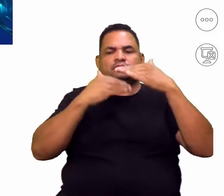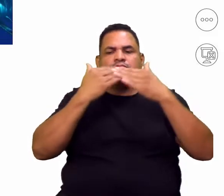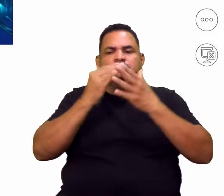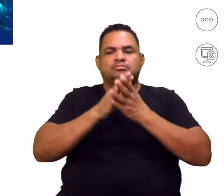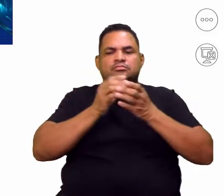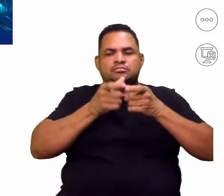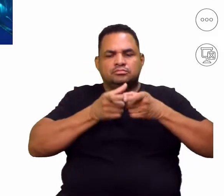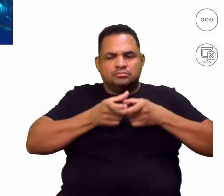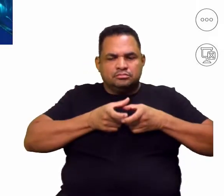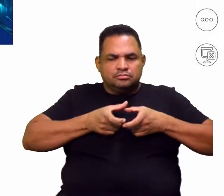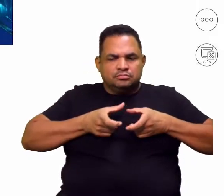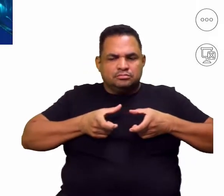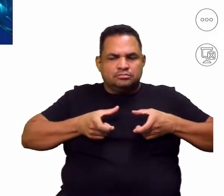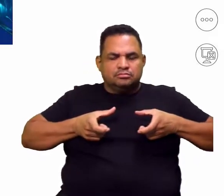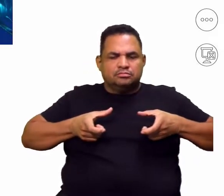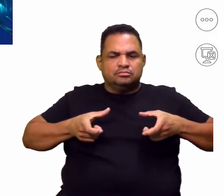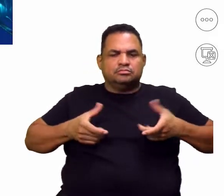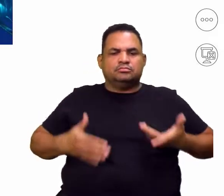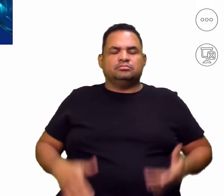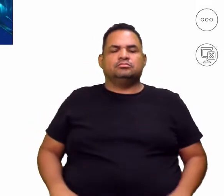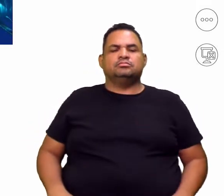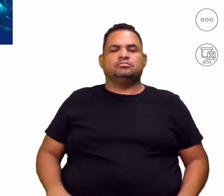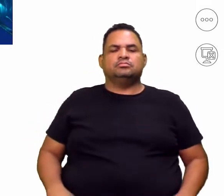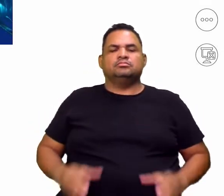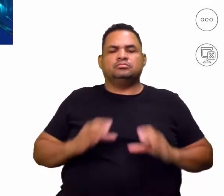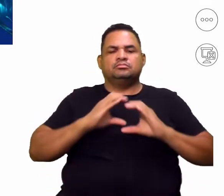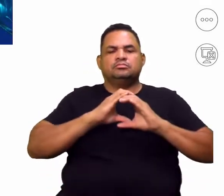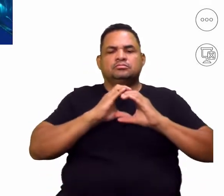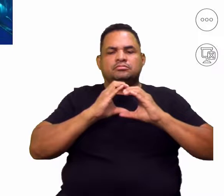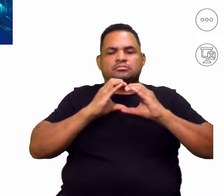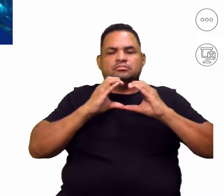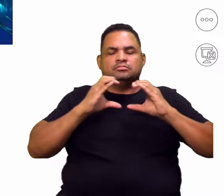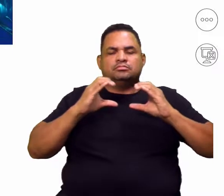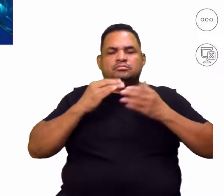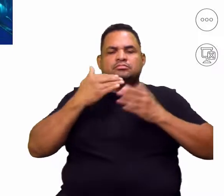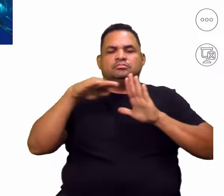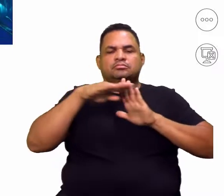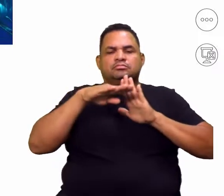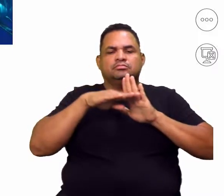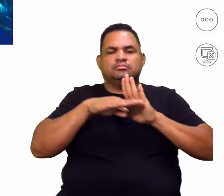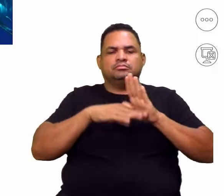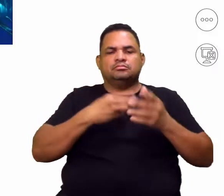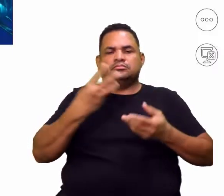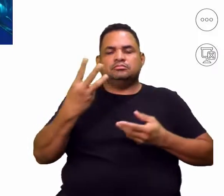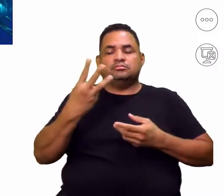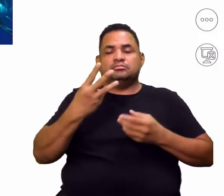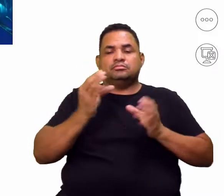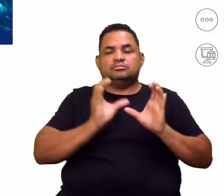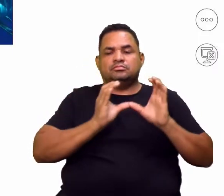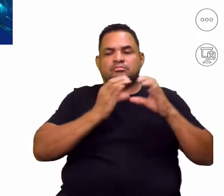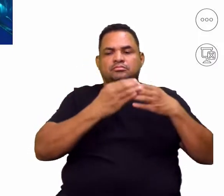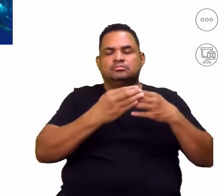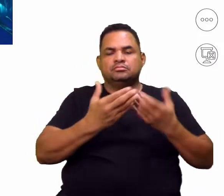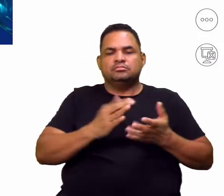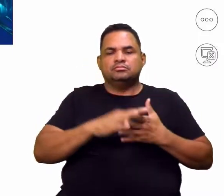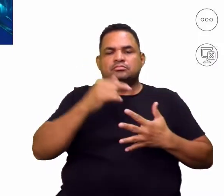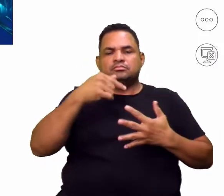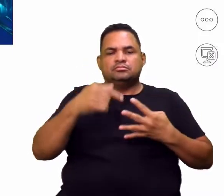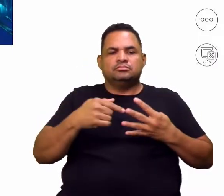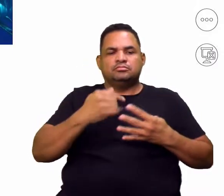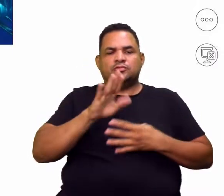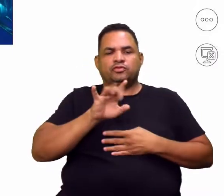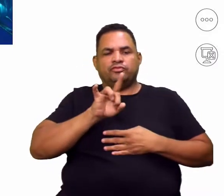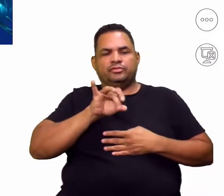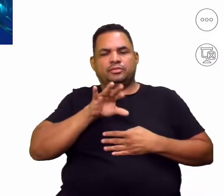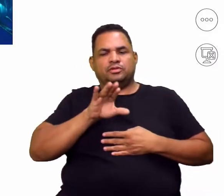embrionário. Só que esse desenvolvimento embrionário vai classificar esses organismos em 3 grupos, tá? Nós vamos ter os